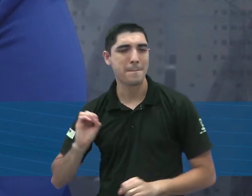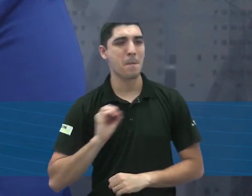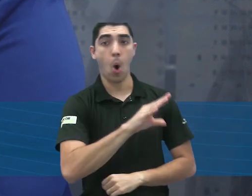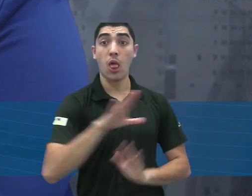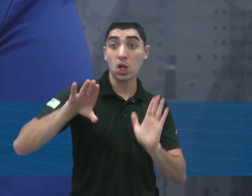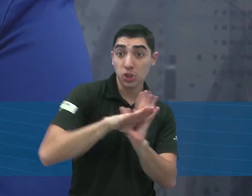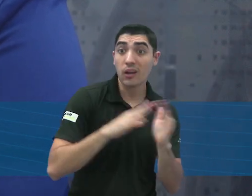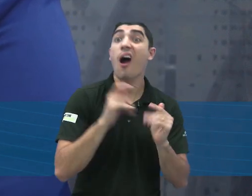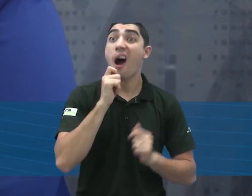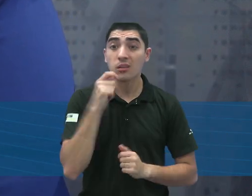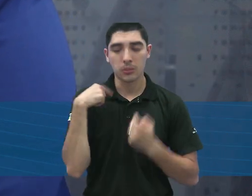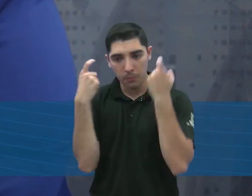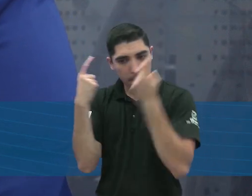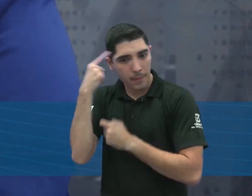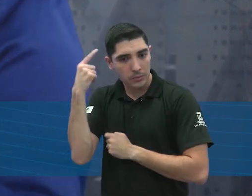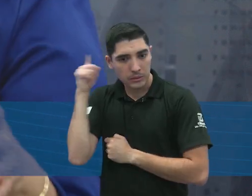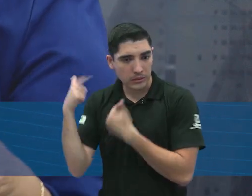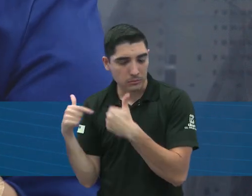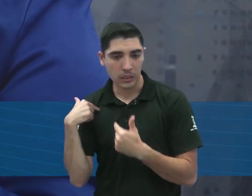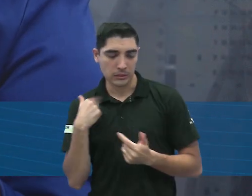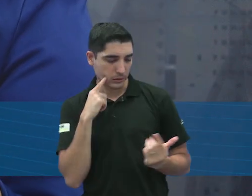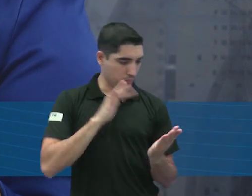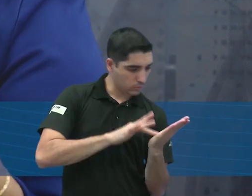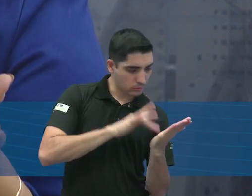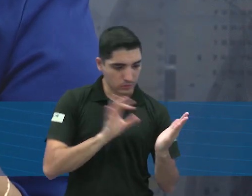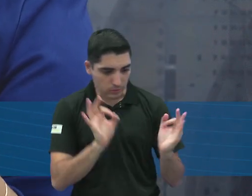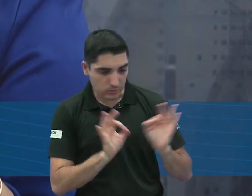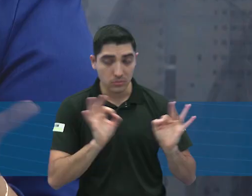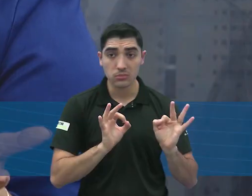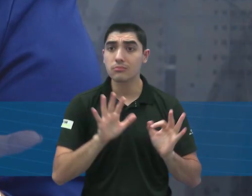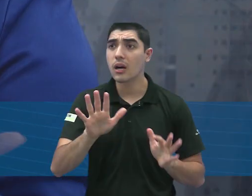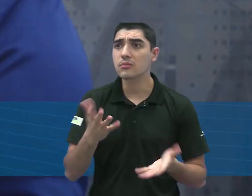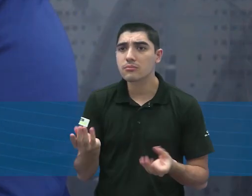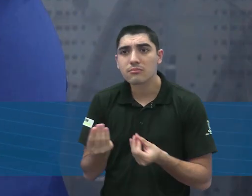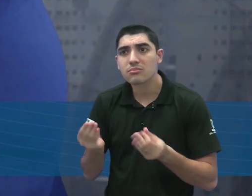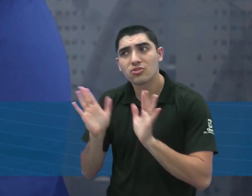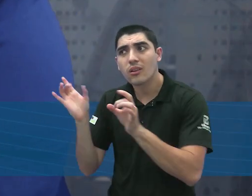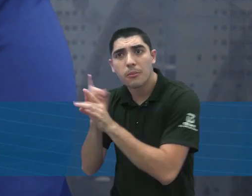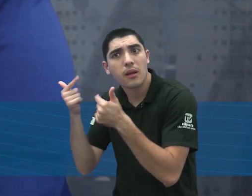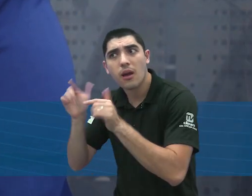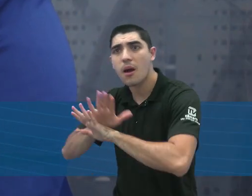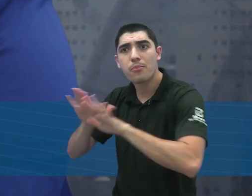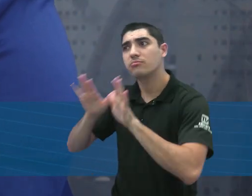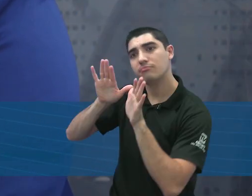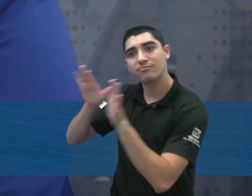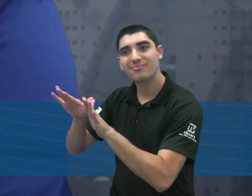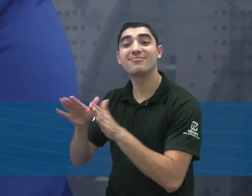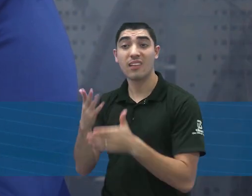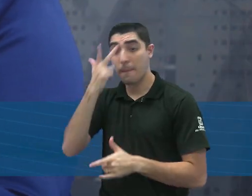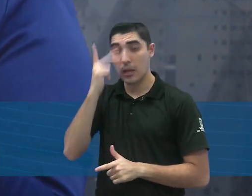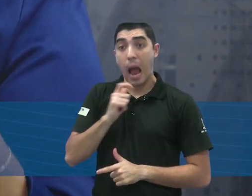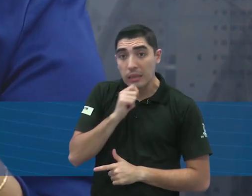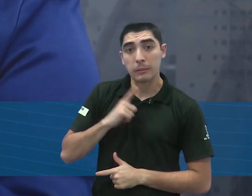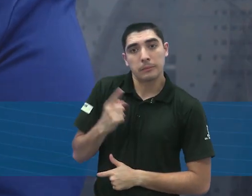um pouco com os acessos que eu vou tendo daquela demanda que muitas vezes aquela jornada nem foi suficiente para eu estar ali dando conta